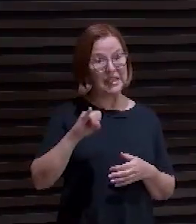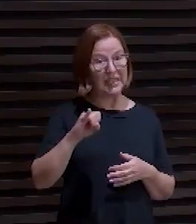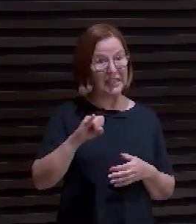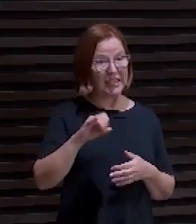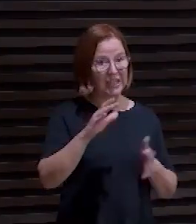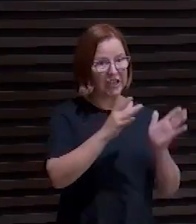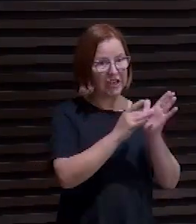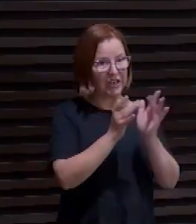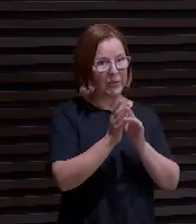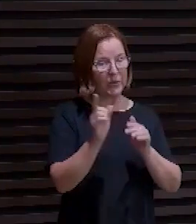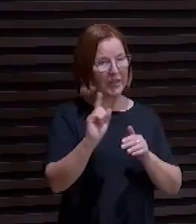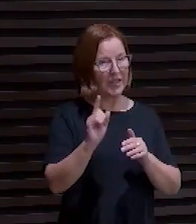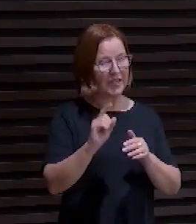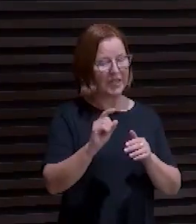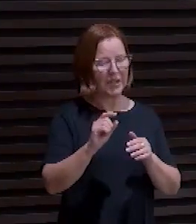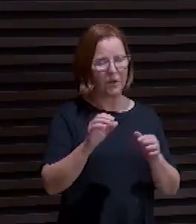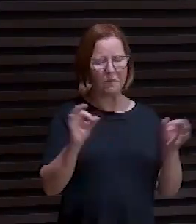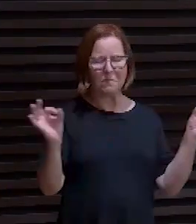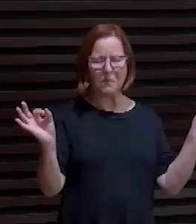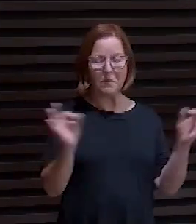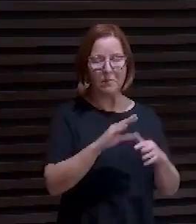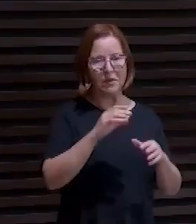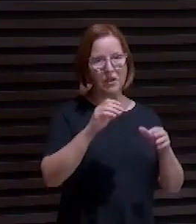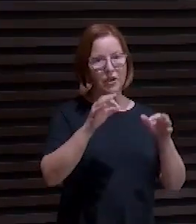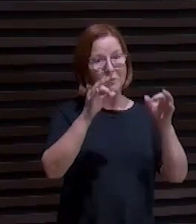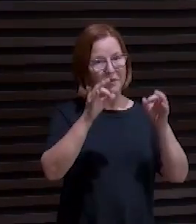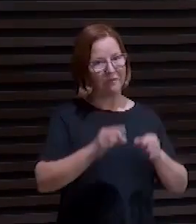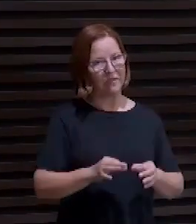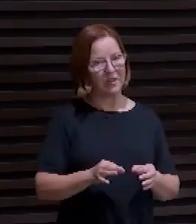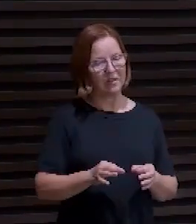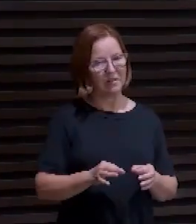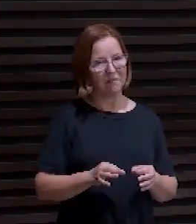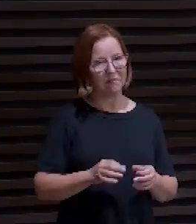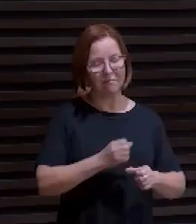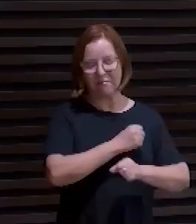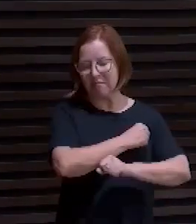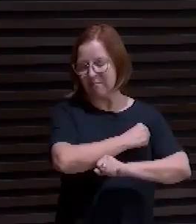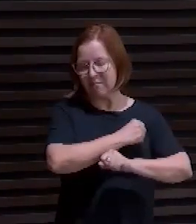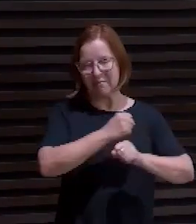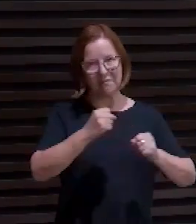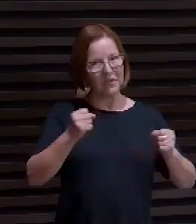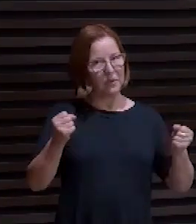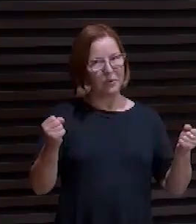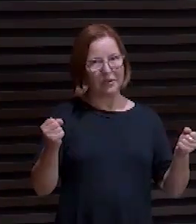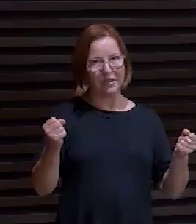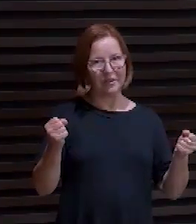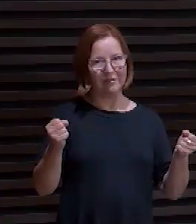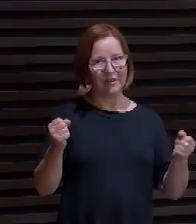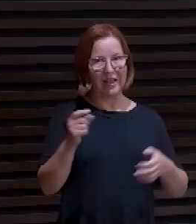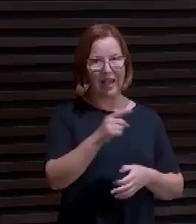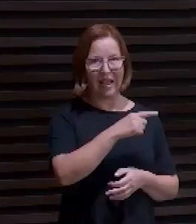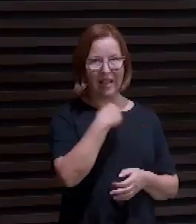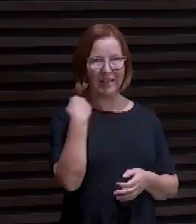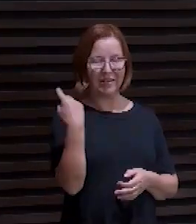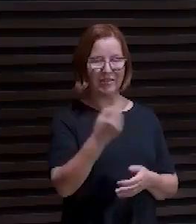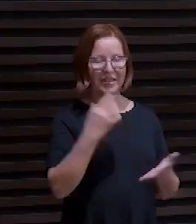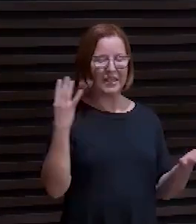totalmente perfeita, não iria ser possível a nossa redenção.